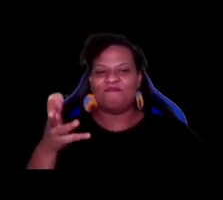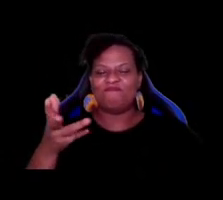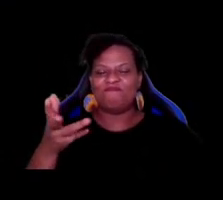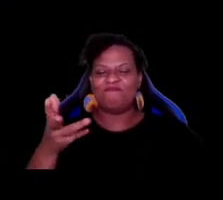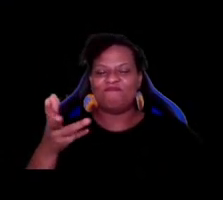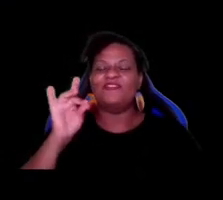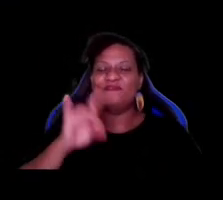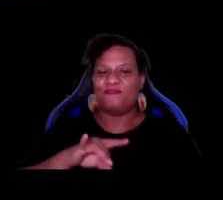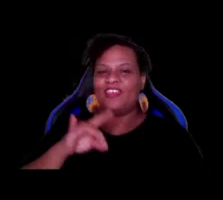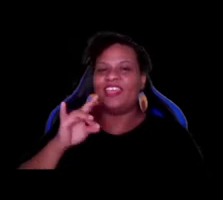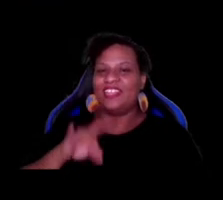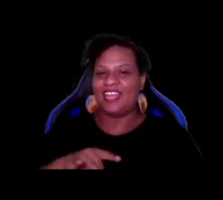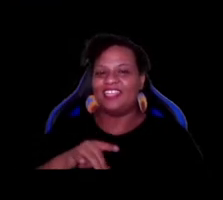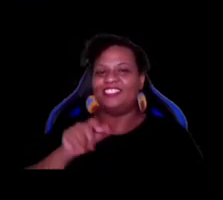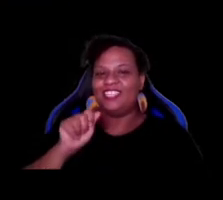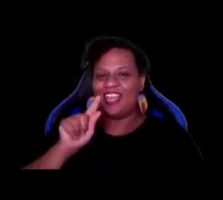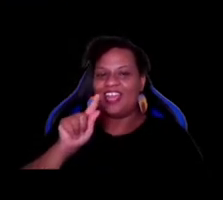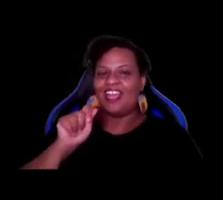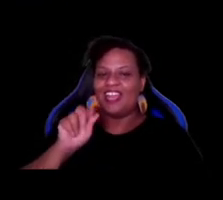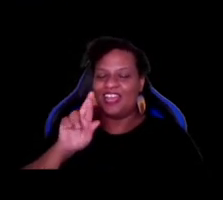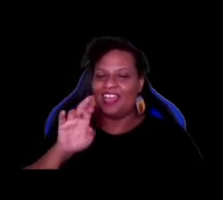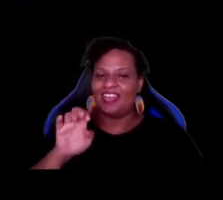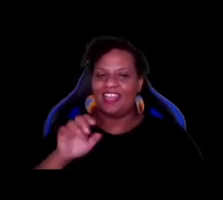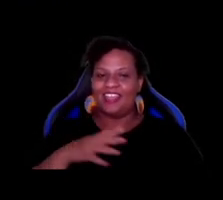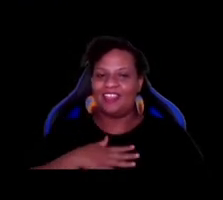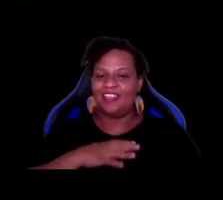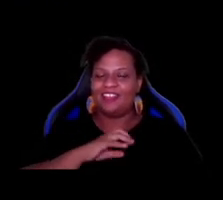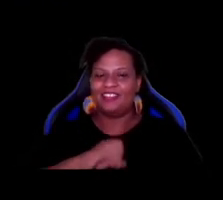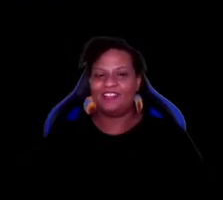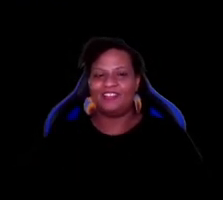o agueré. O agueré é meu.